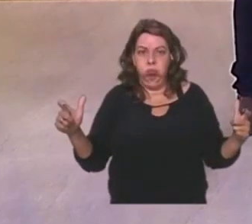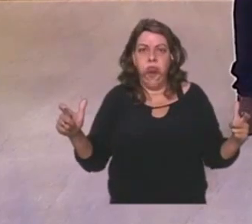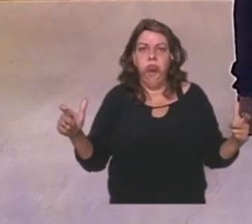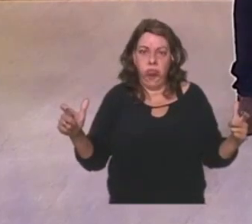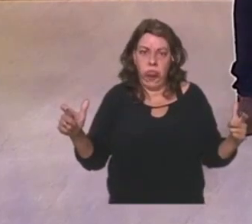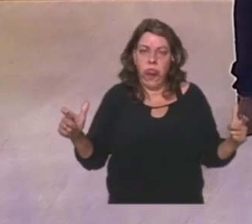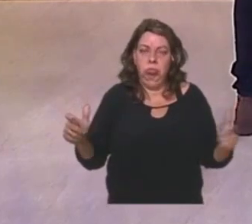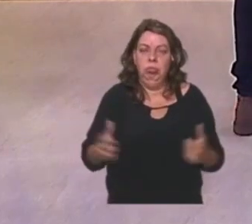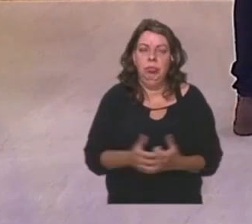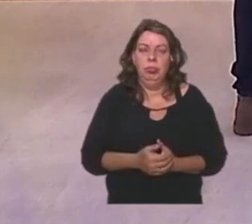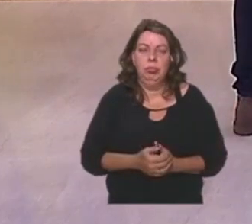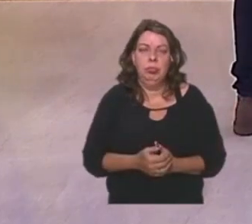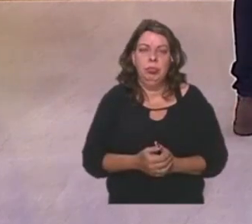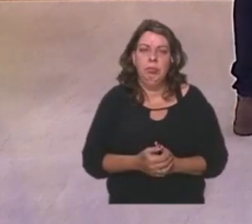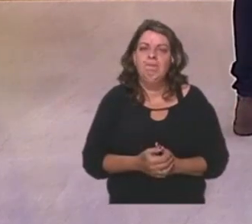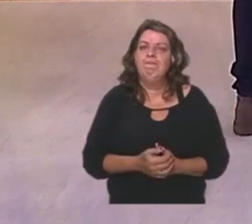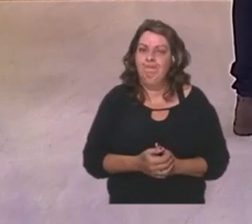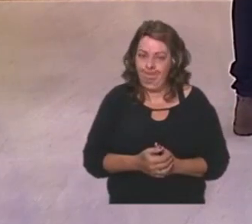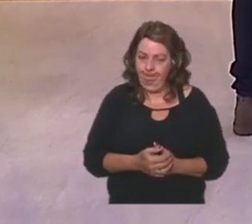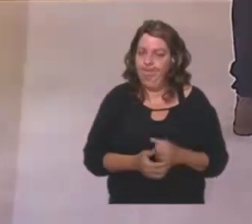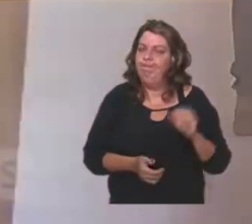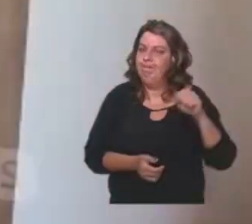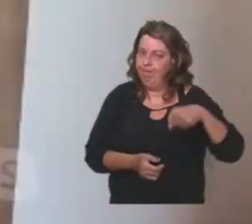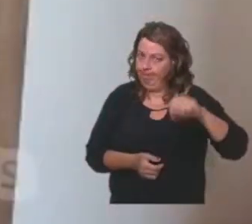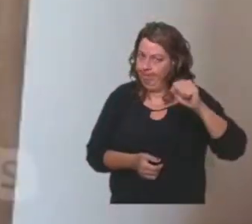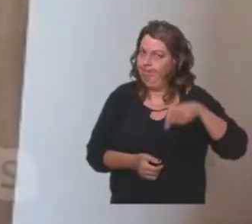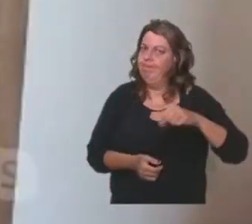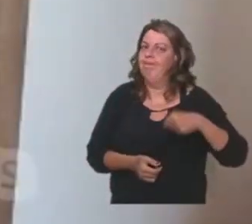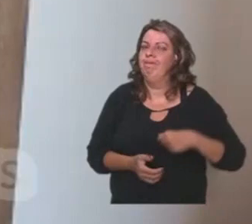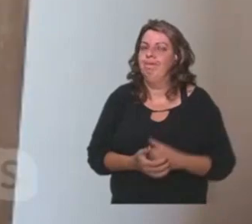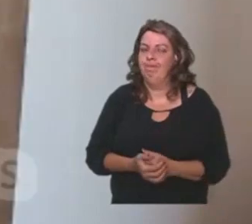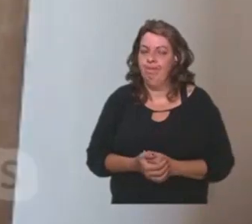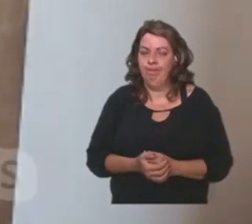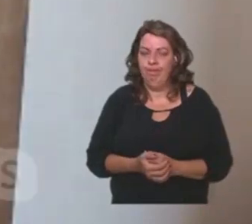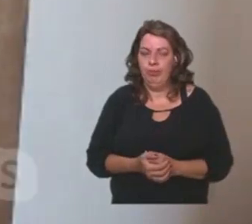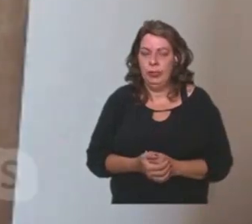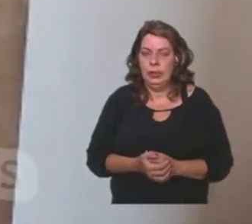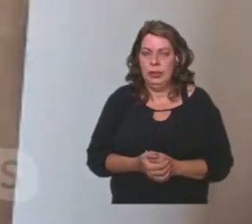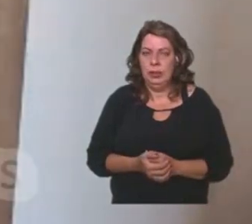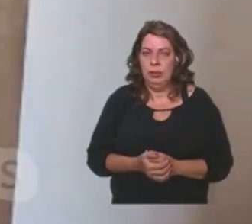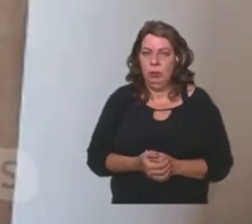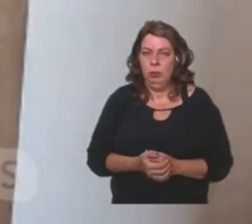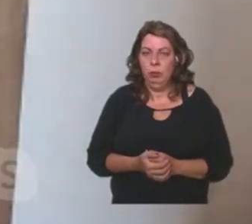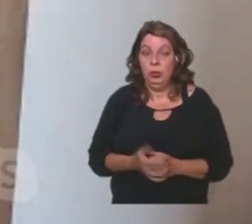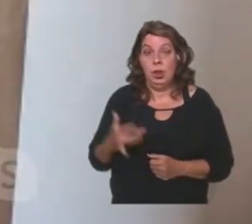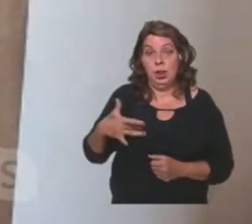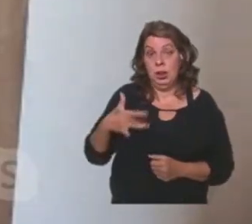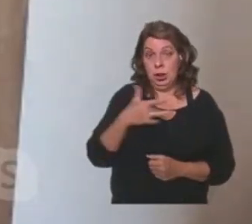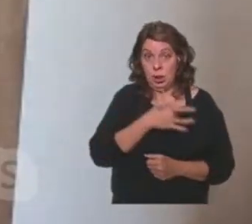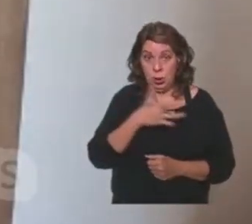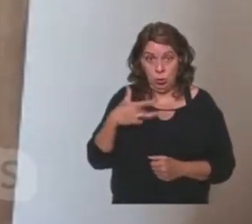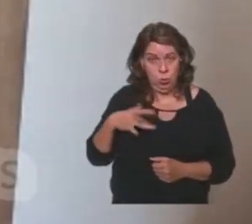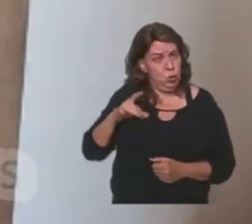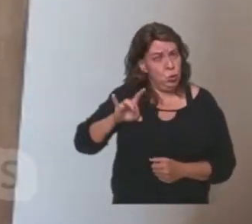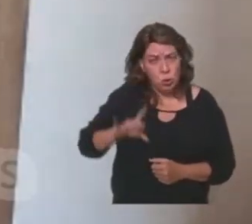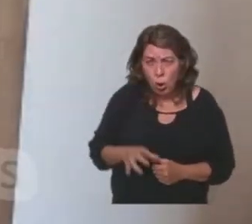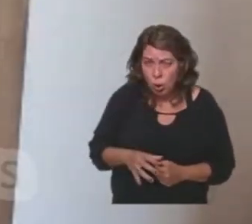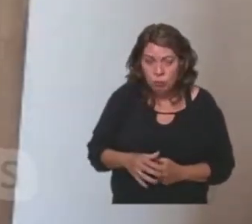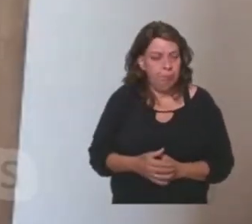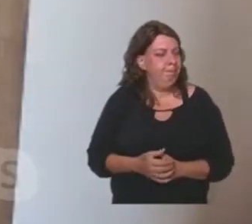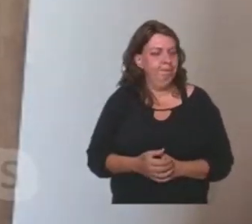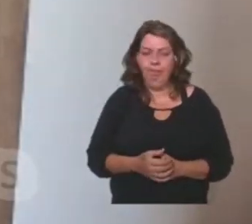Ula? Sem dúvida, Jaque. É, não só é um trabalho de atendimento à saúde, é ampliado,